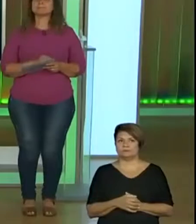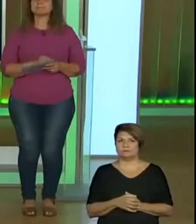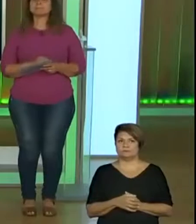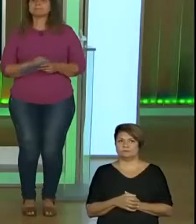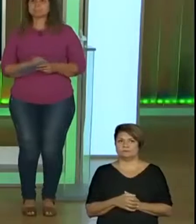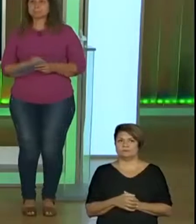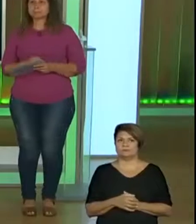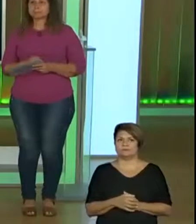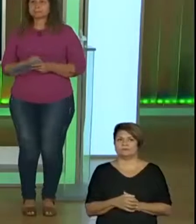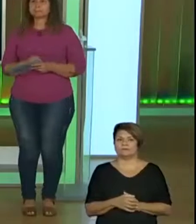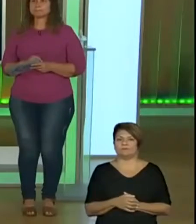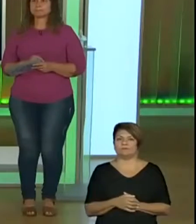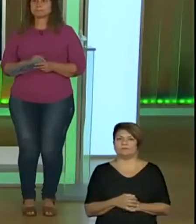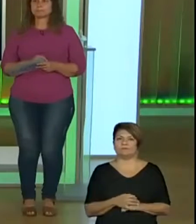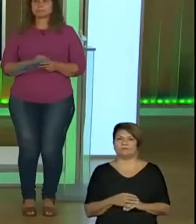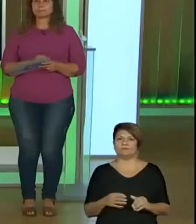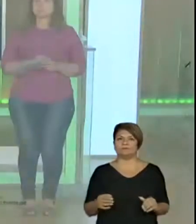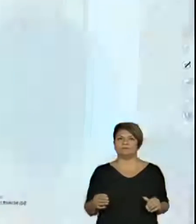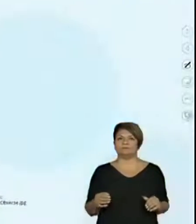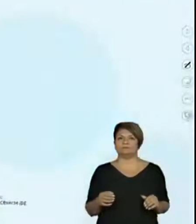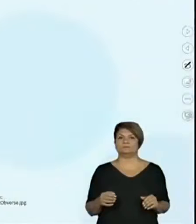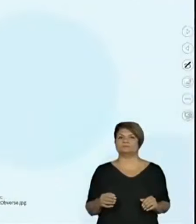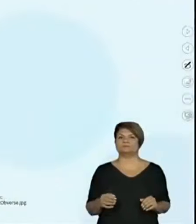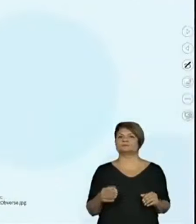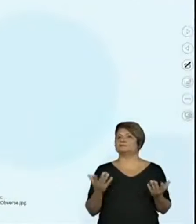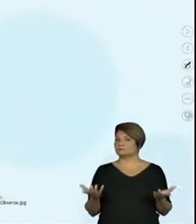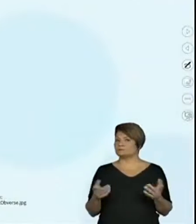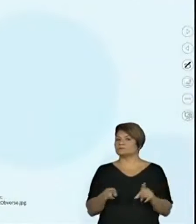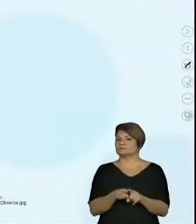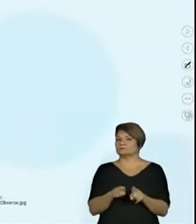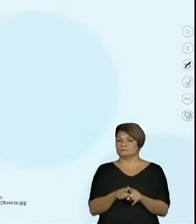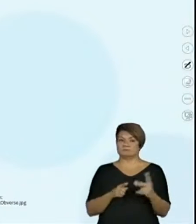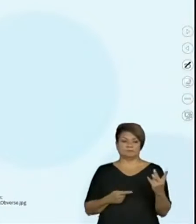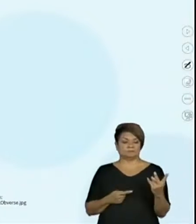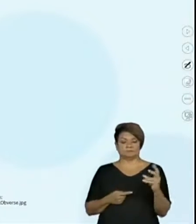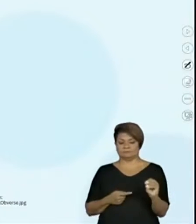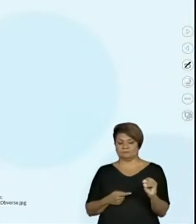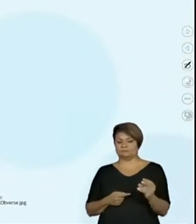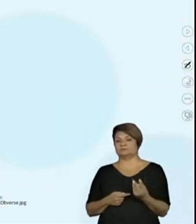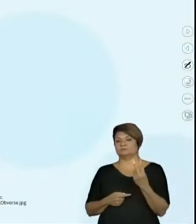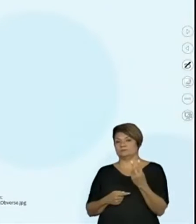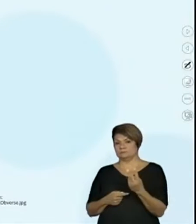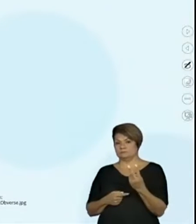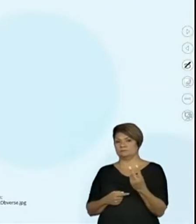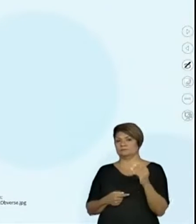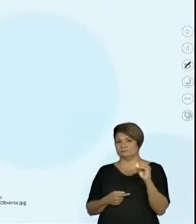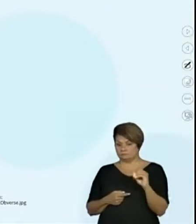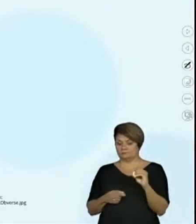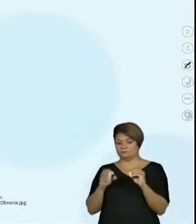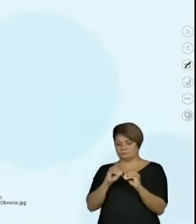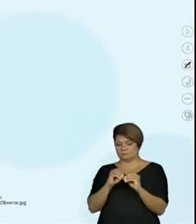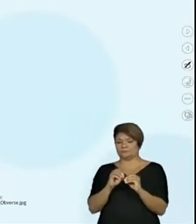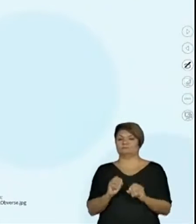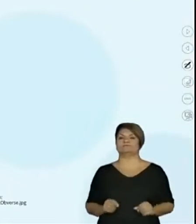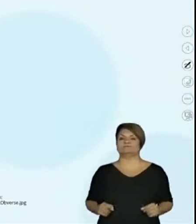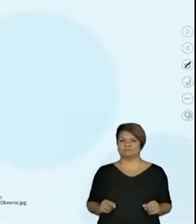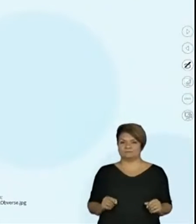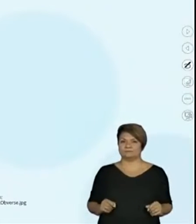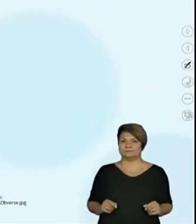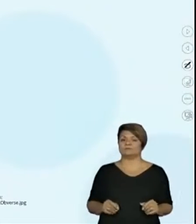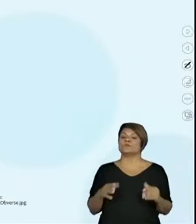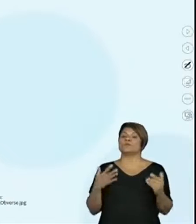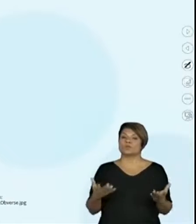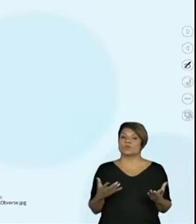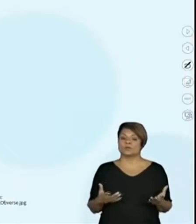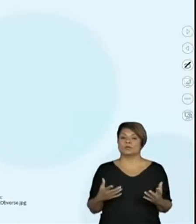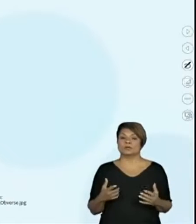não, borracha vocês não vão ver. Aqui, e ao mesmo tempo, aqui tem 3, aqui tem 2 algarismos, e quando a gente fala em questão de